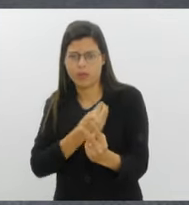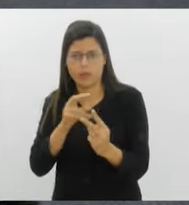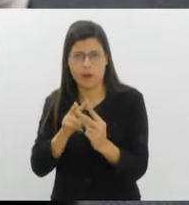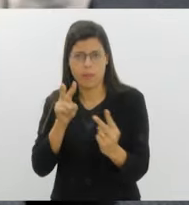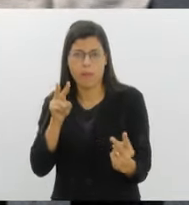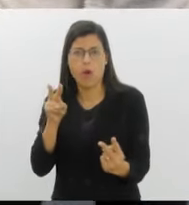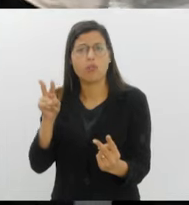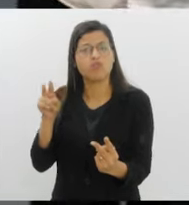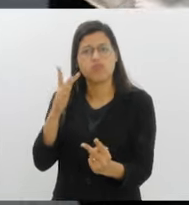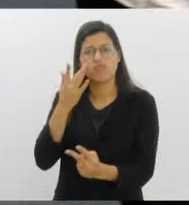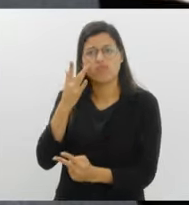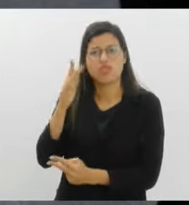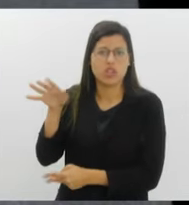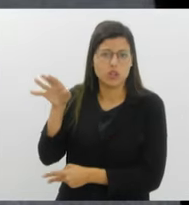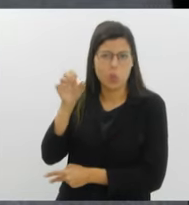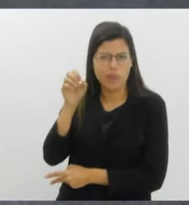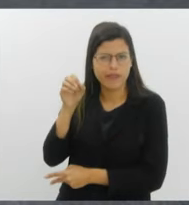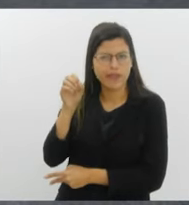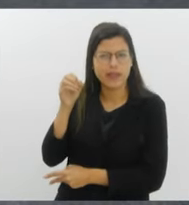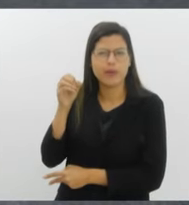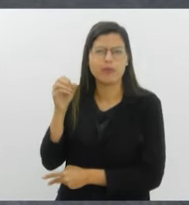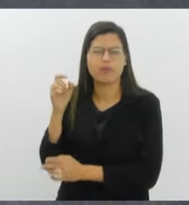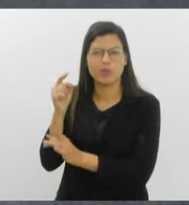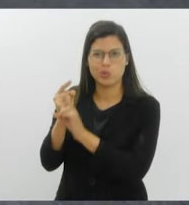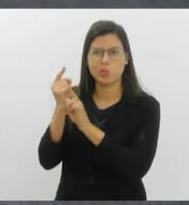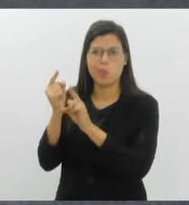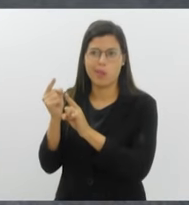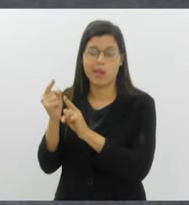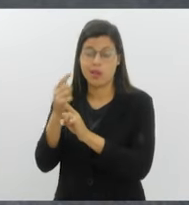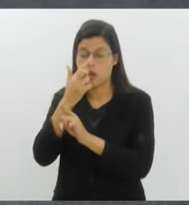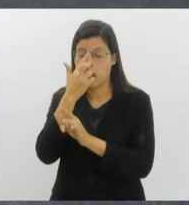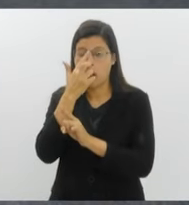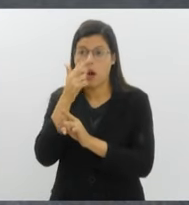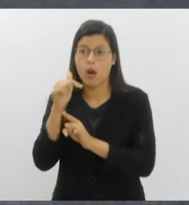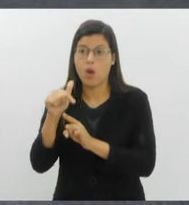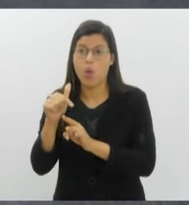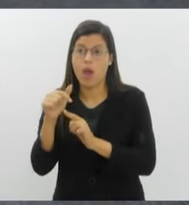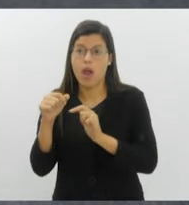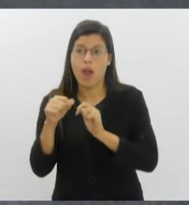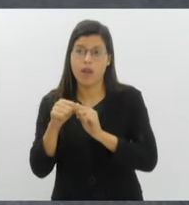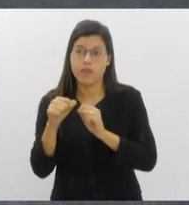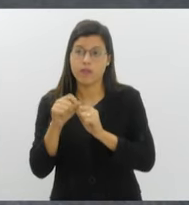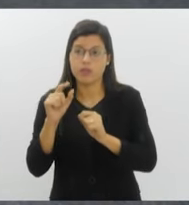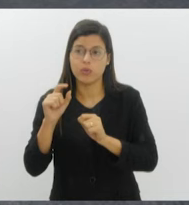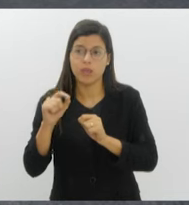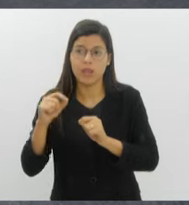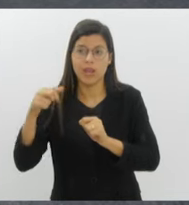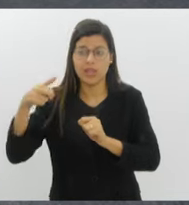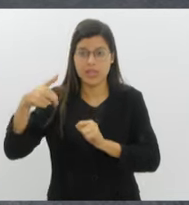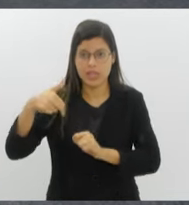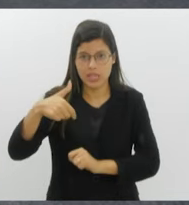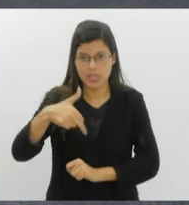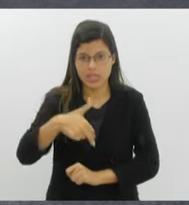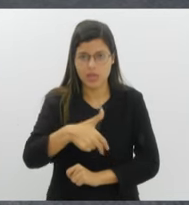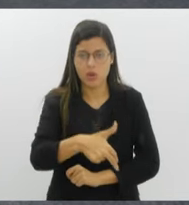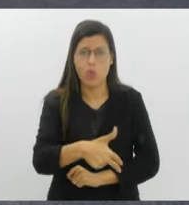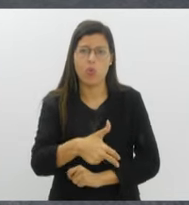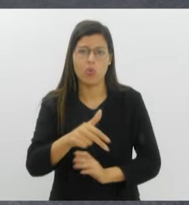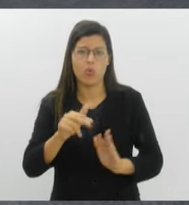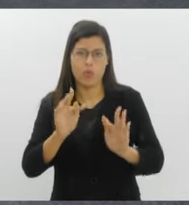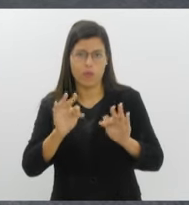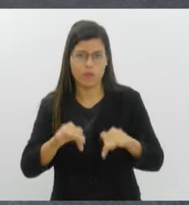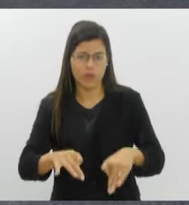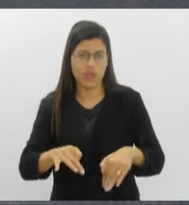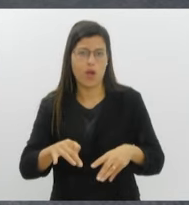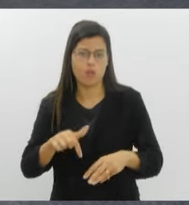pernas, covardemente, no seu gabinete. E aí ele resolveu descer para o expediente final